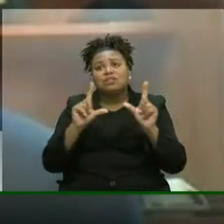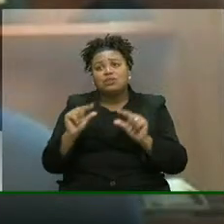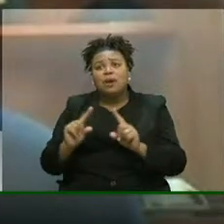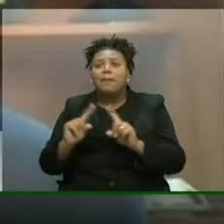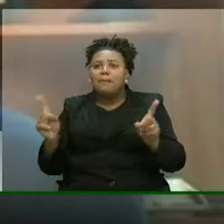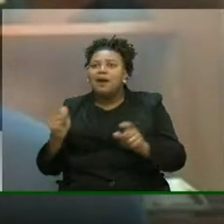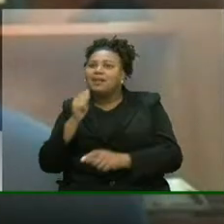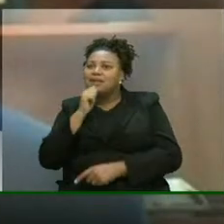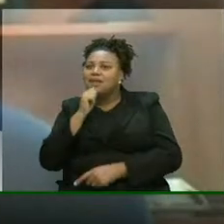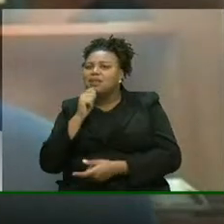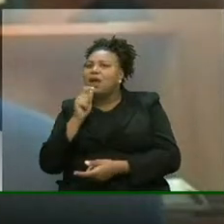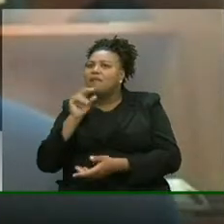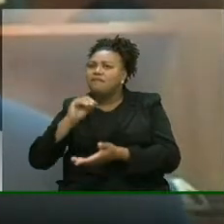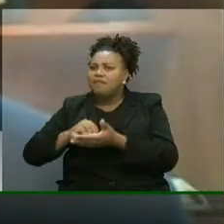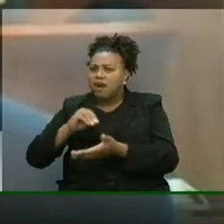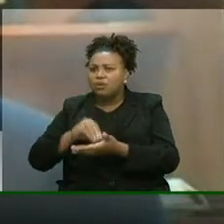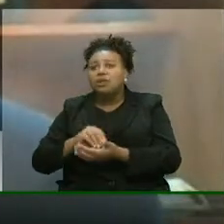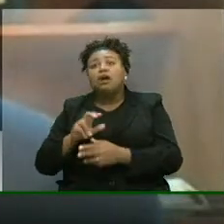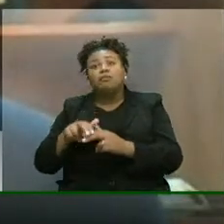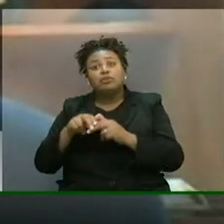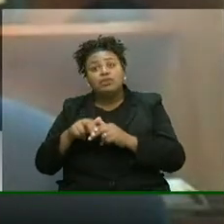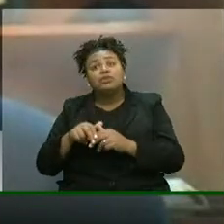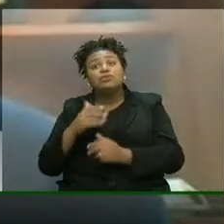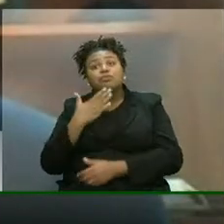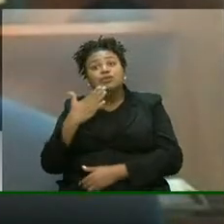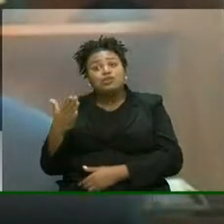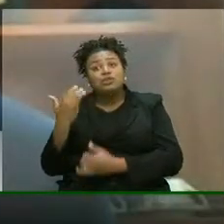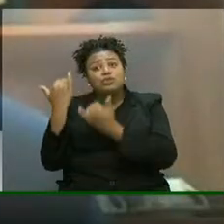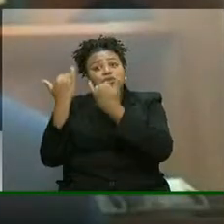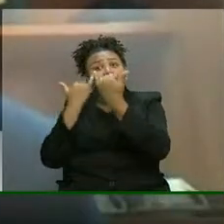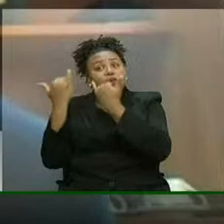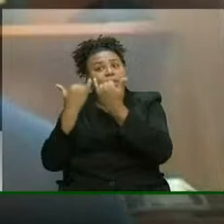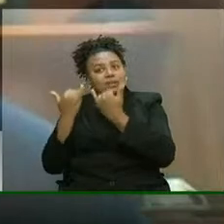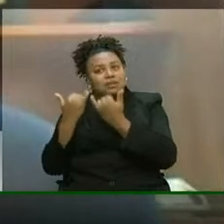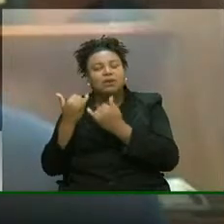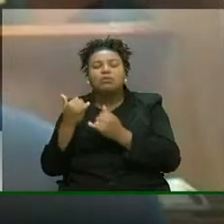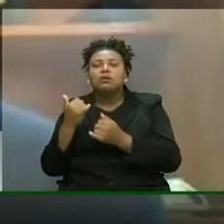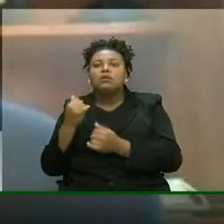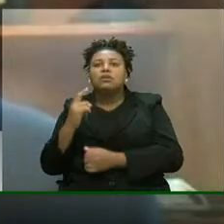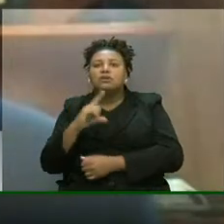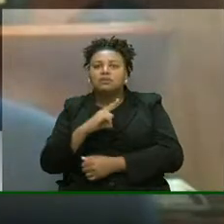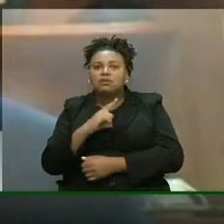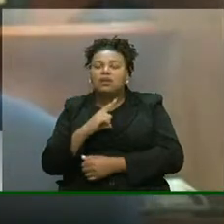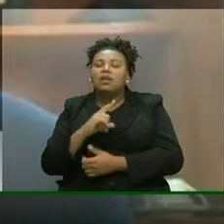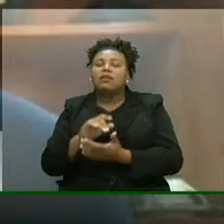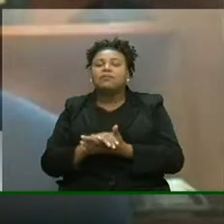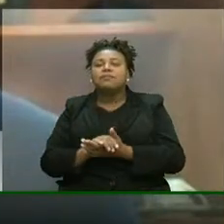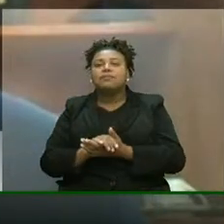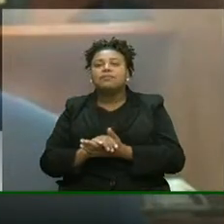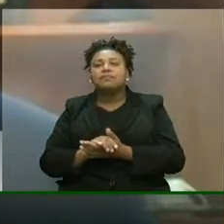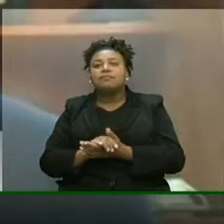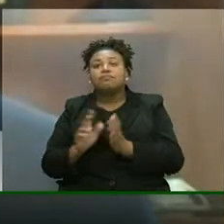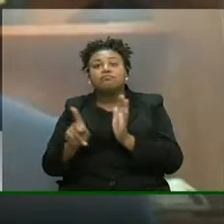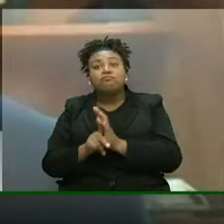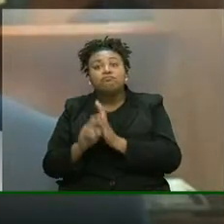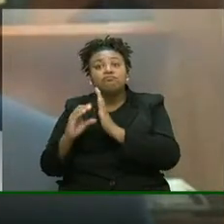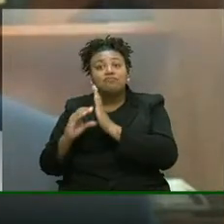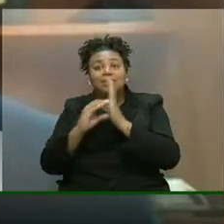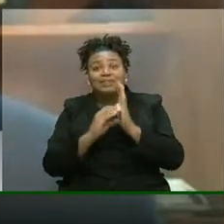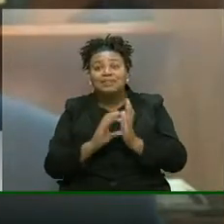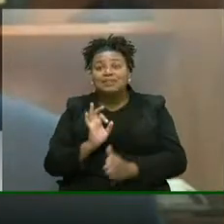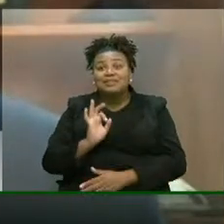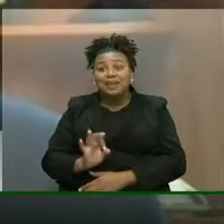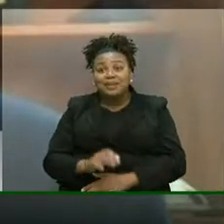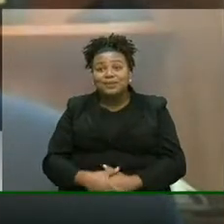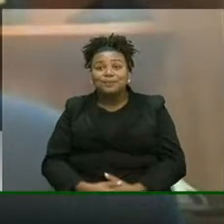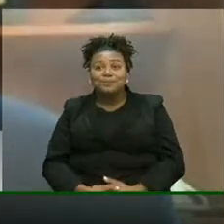ainda considero ela insuficiente, e é justamente o que o nosso pedido de informação informa aqui, feito pelo próprio Detran, certo? Muito